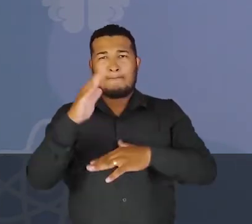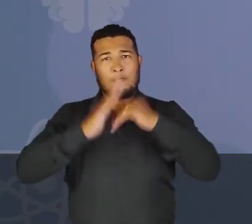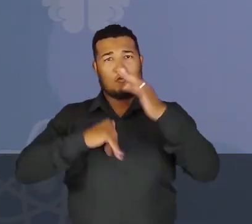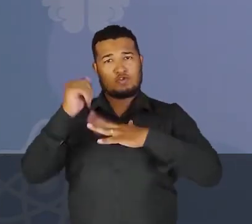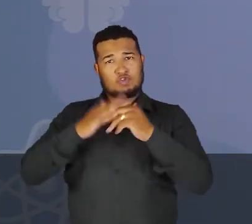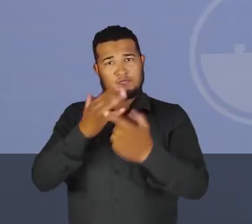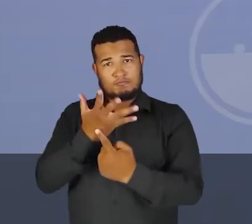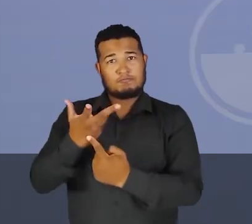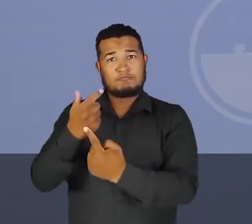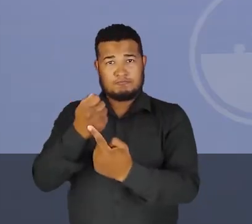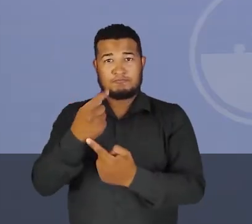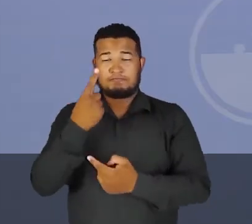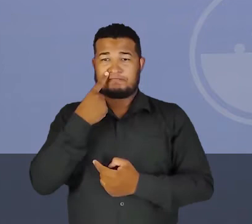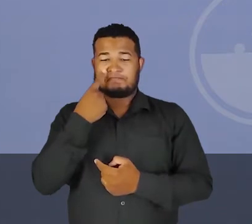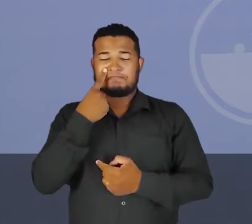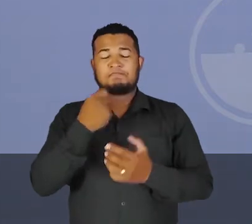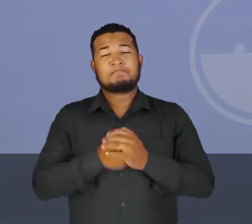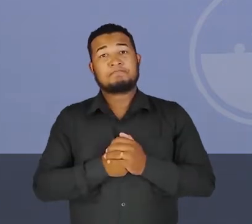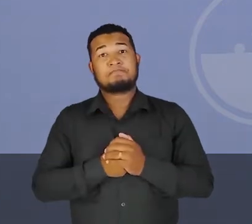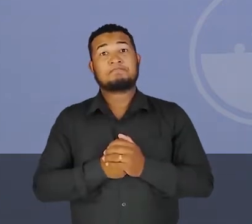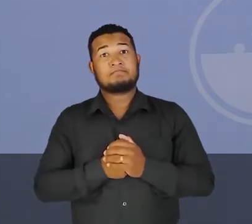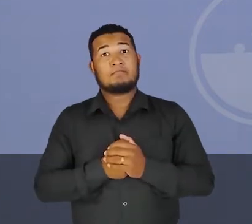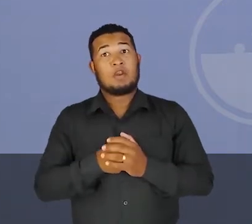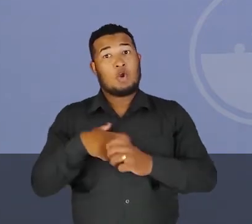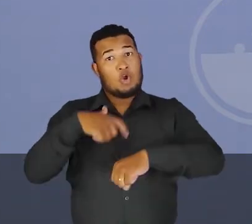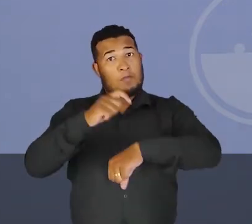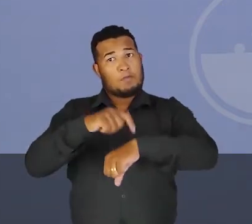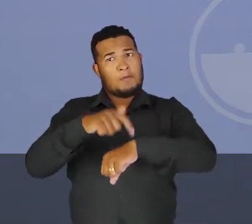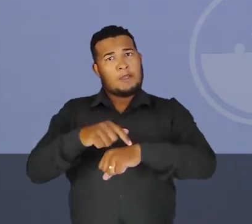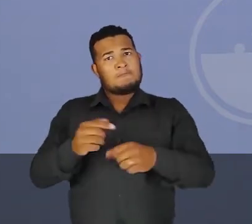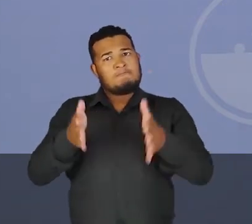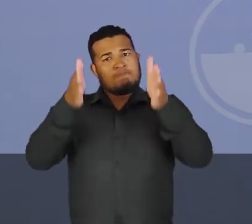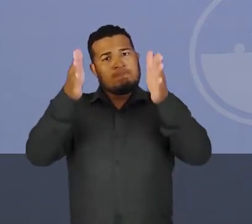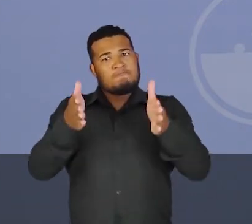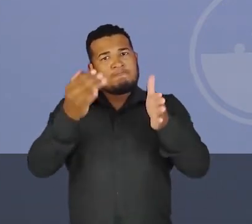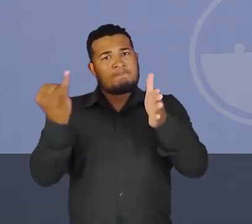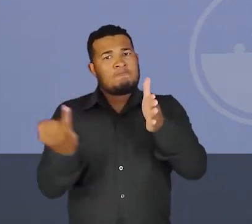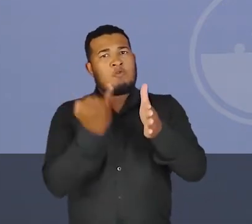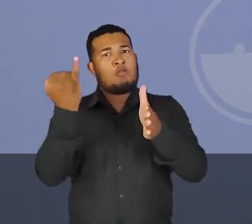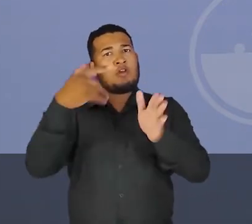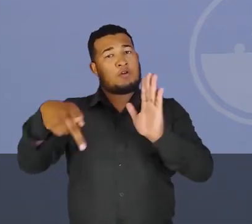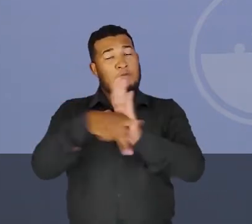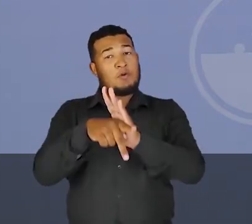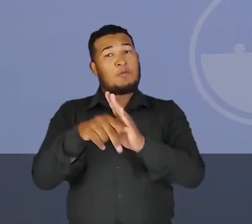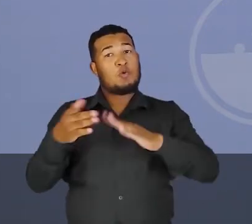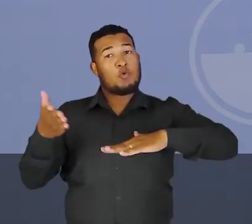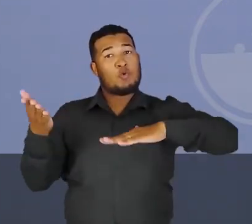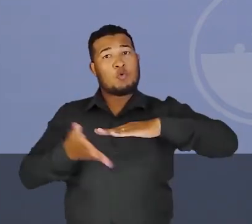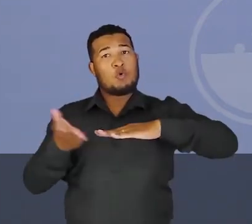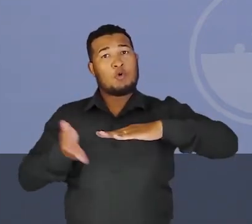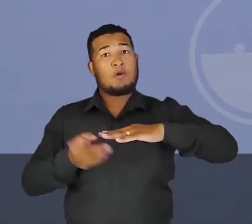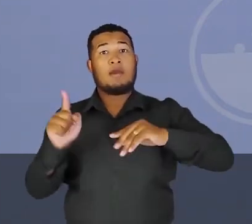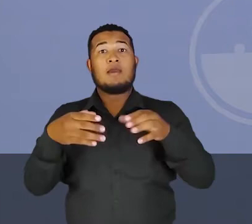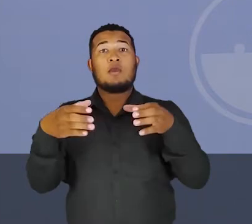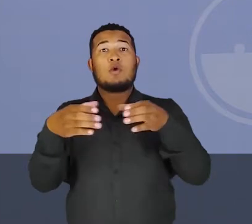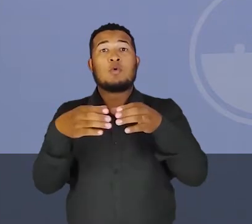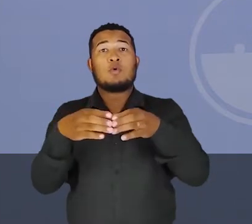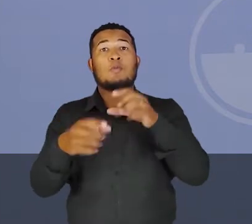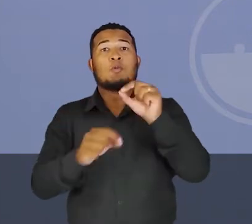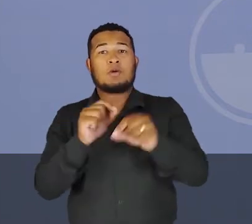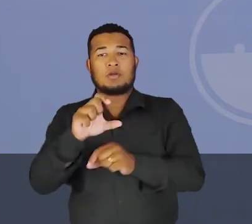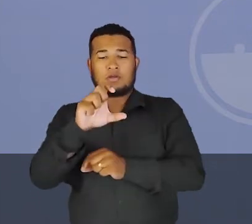com algumas obras. Um momento importante nessa arte contemporânea é o grupo Fluxus, né? O